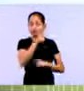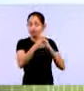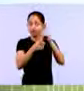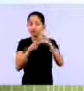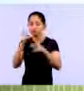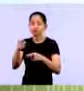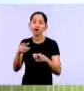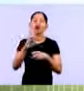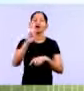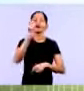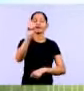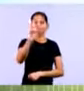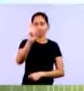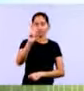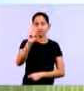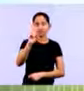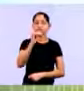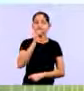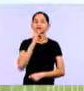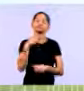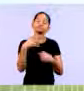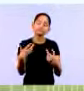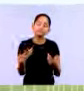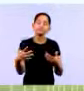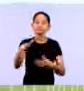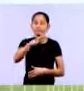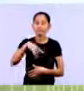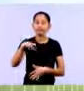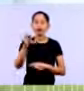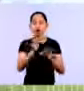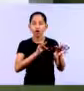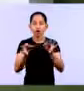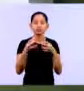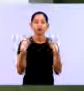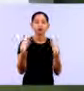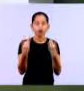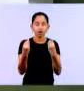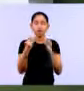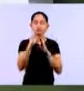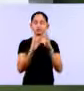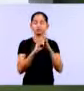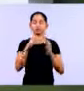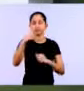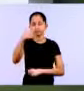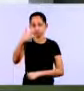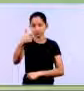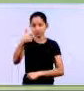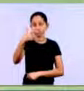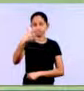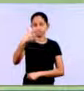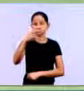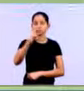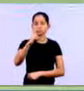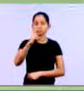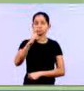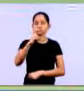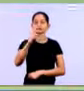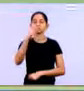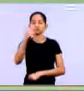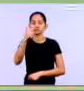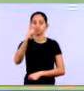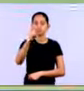para instituir os tributos. E dessa forma, a Constituição prevê no artigo 145,